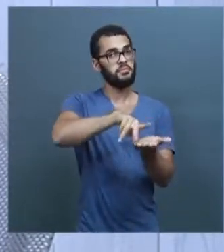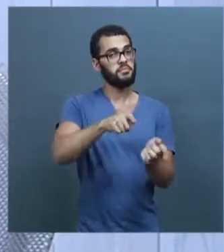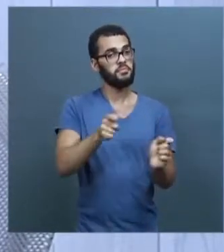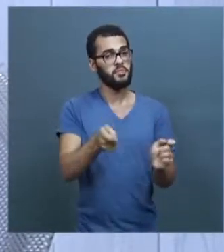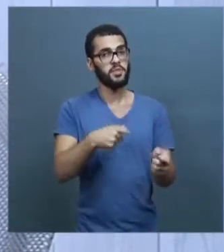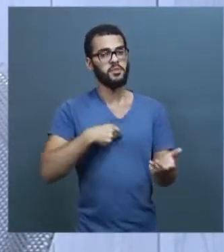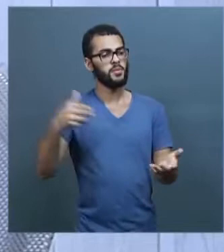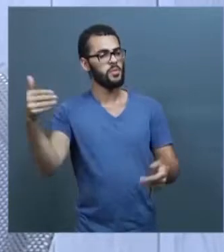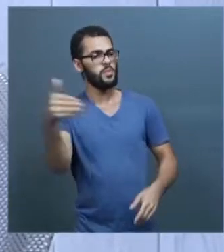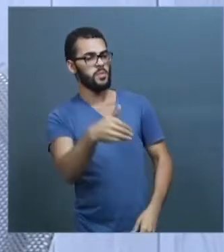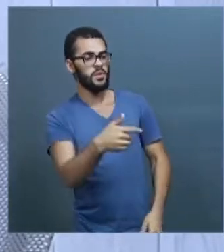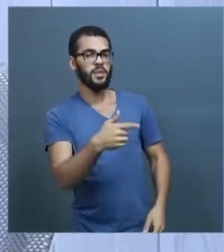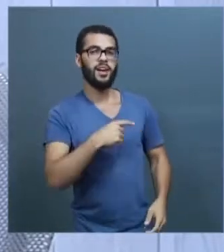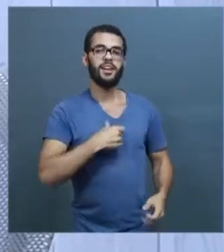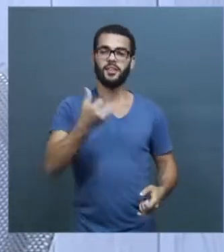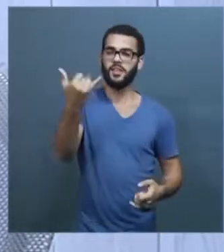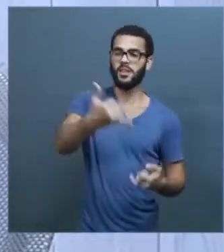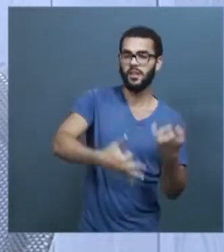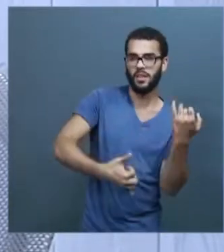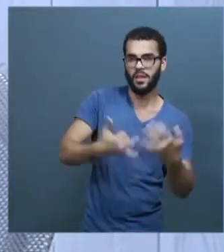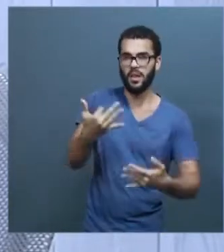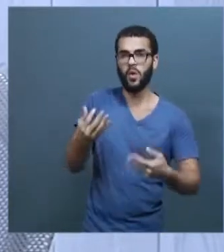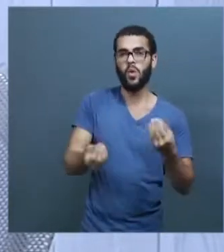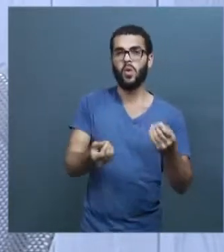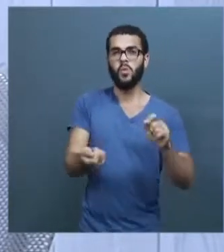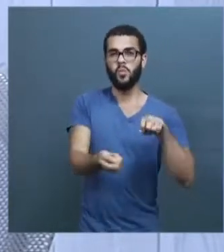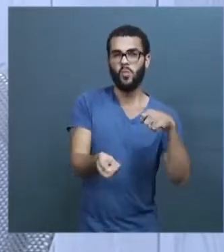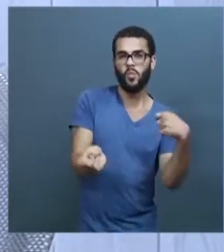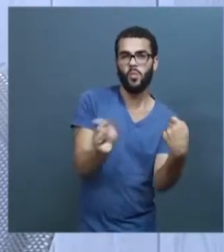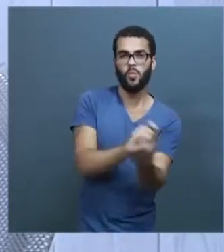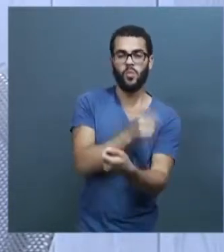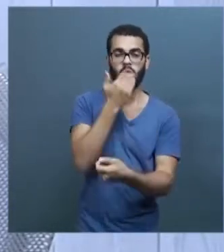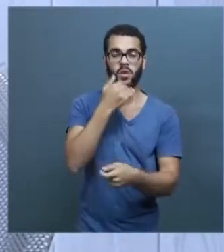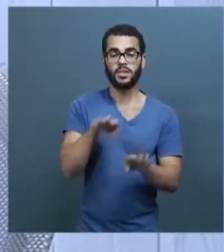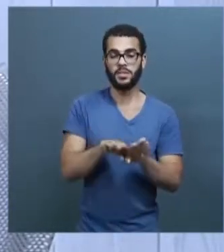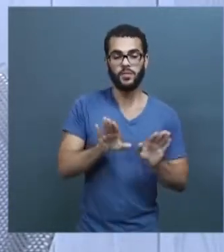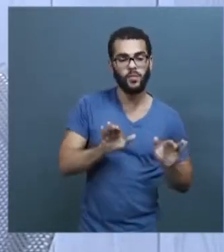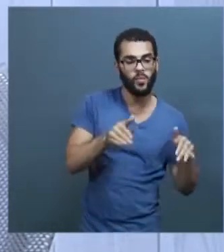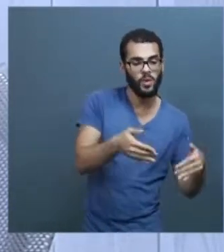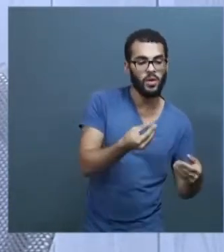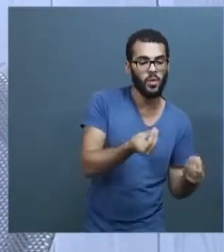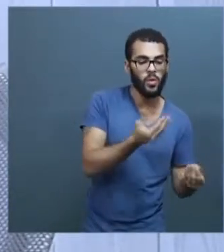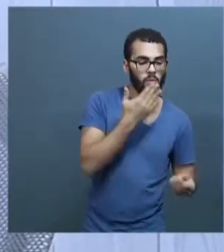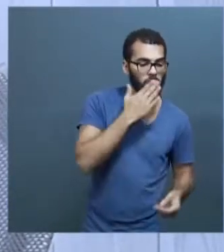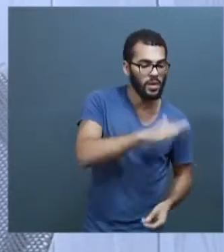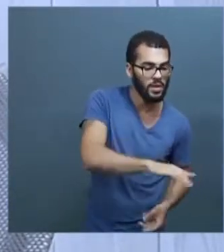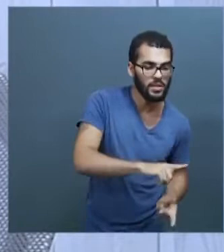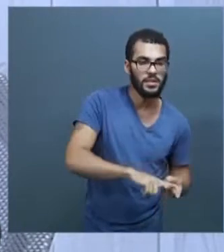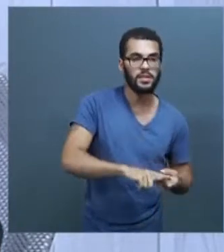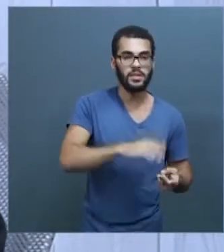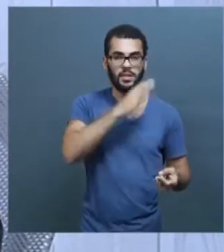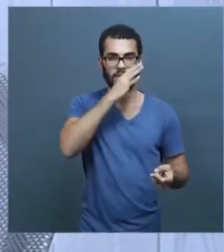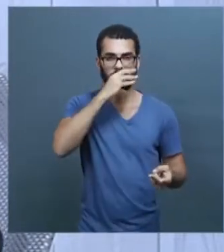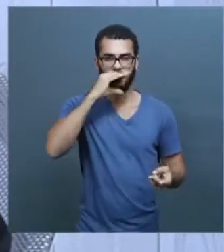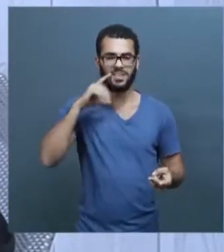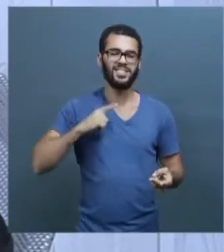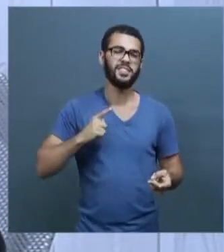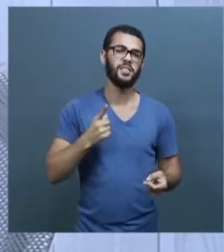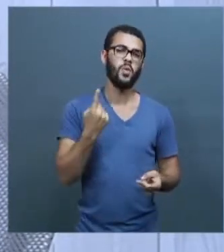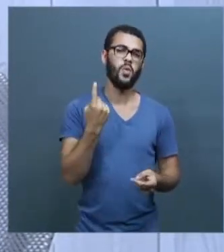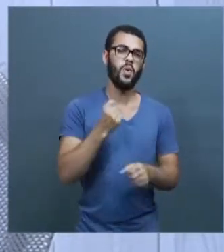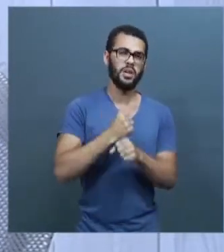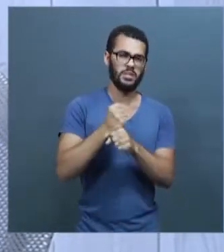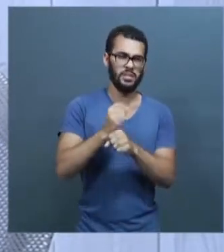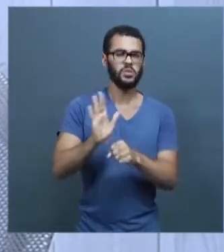Atendimentos voltados à reeducação alimentar, com foco principalmente em crianças e adolescentes, já acontecem há mais de um ano.